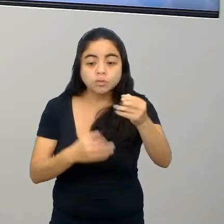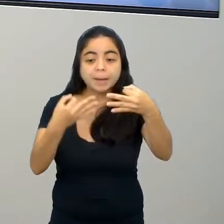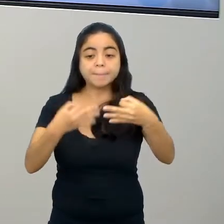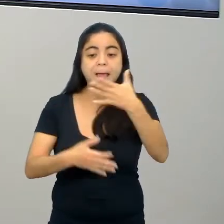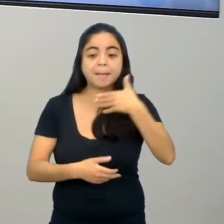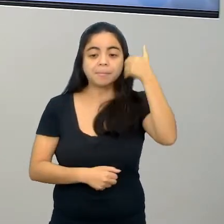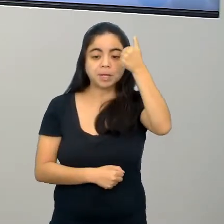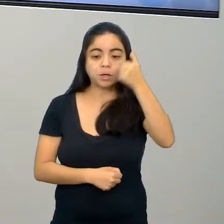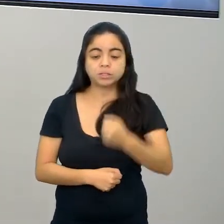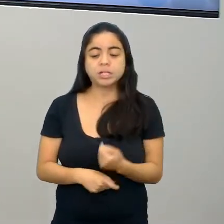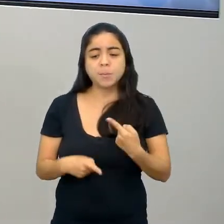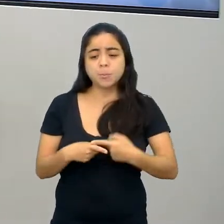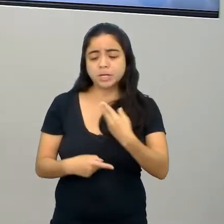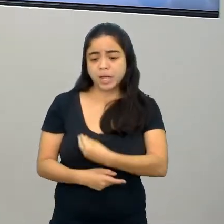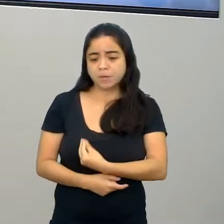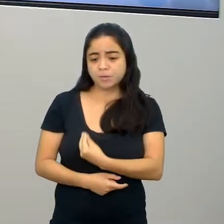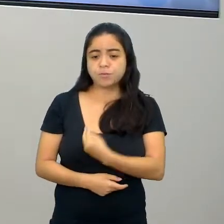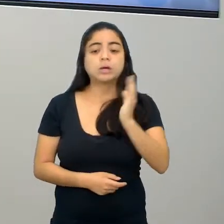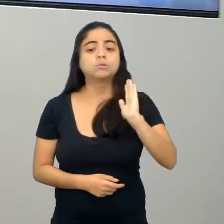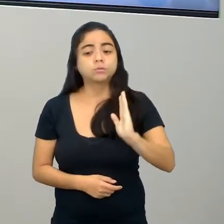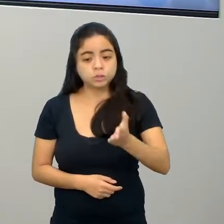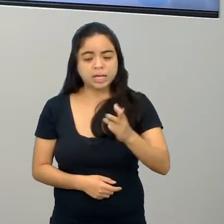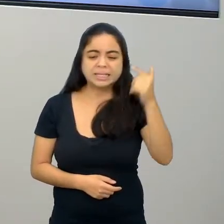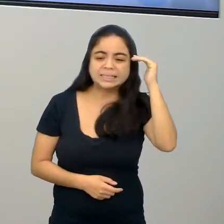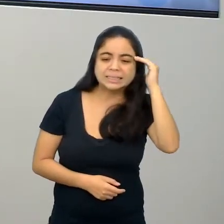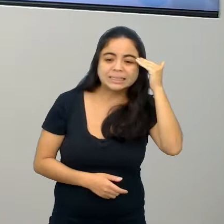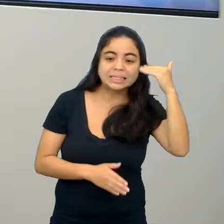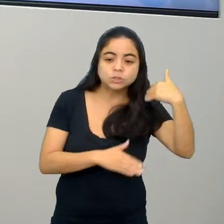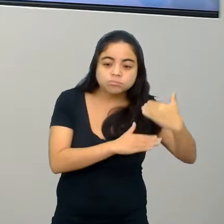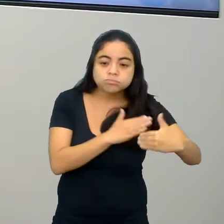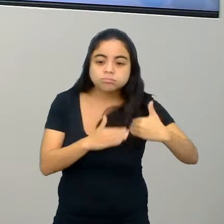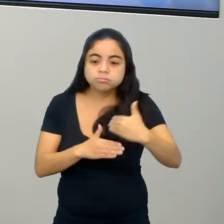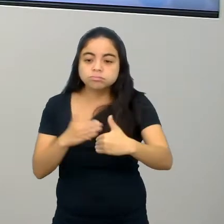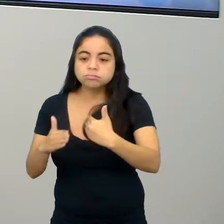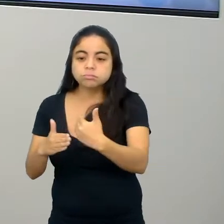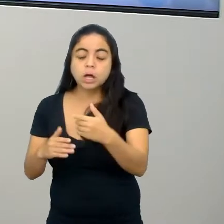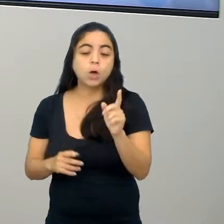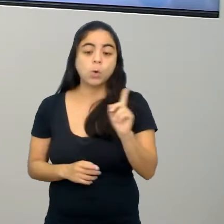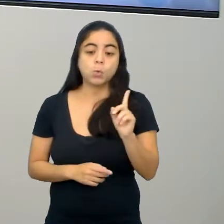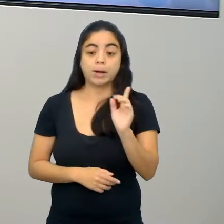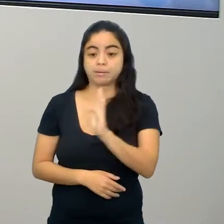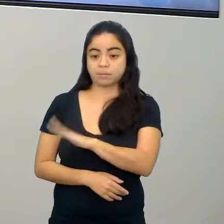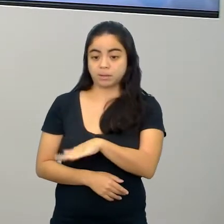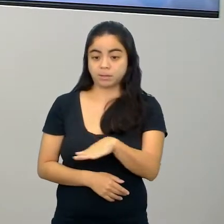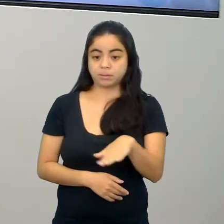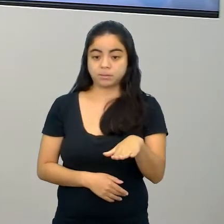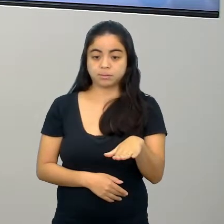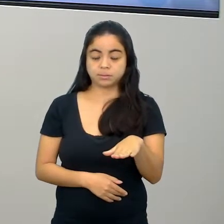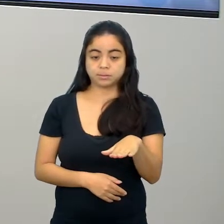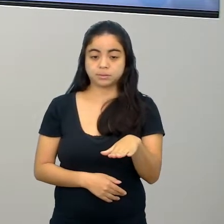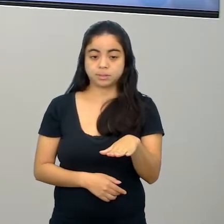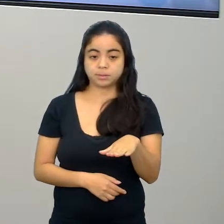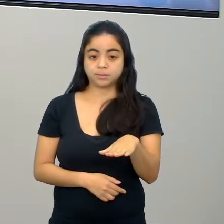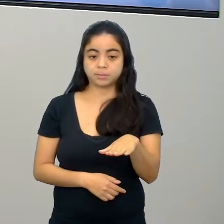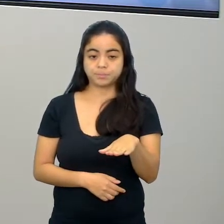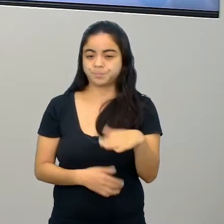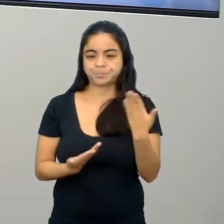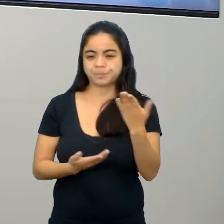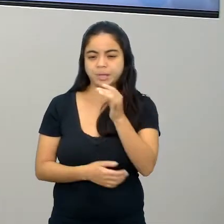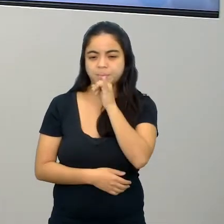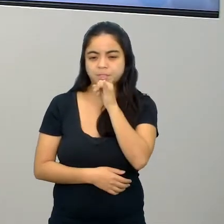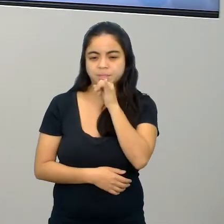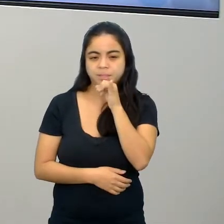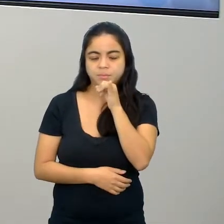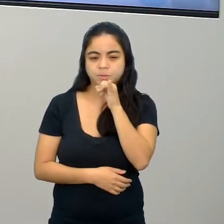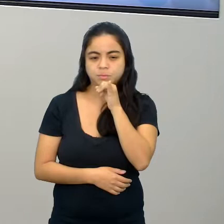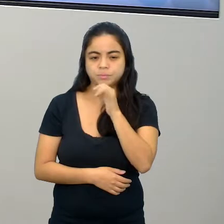quê? Porque a gente já viveu aquilo, a gente já entende certos processos. Não é que a criança, ela... É que assim, eu não estou